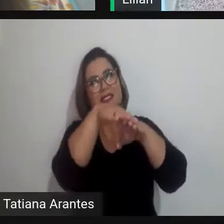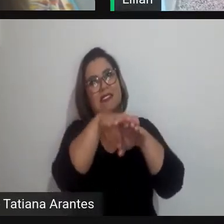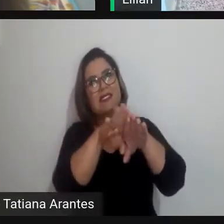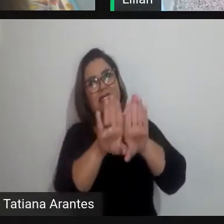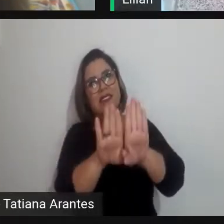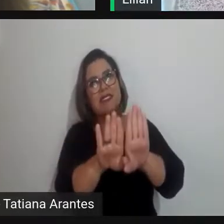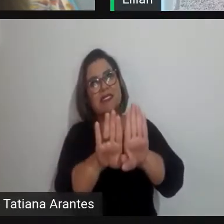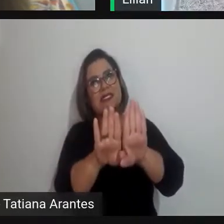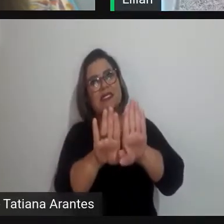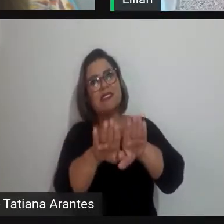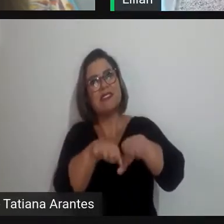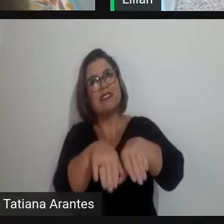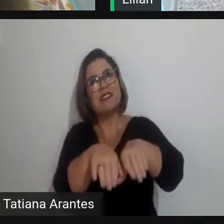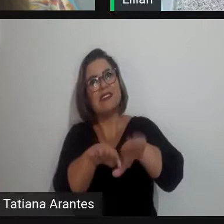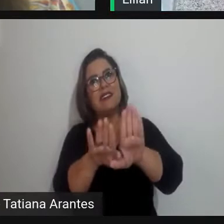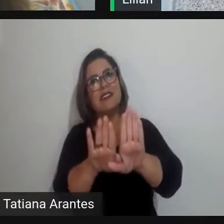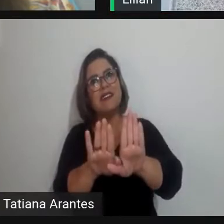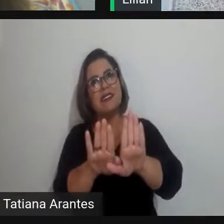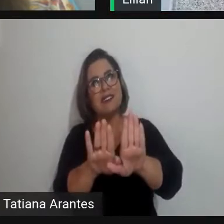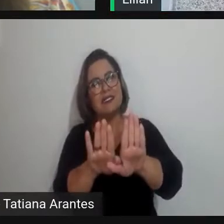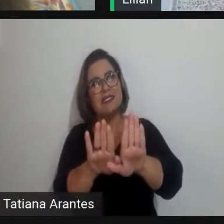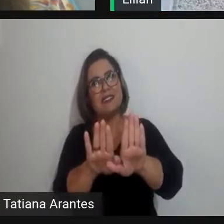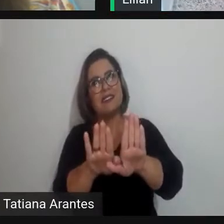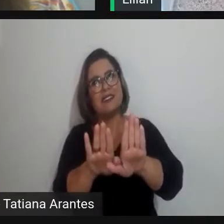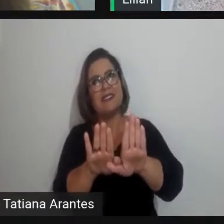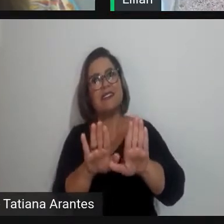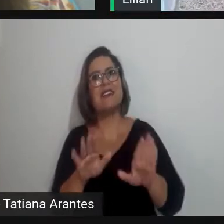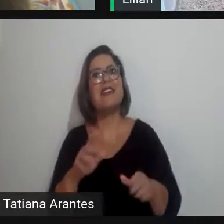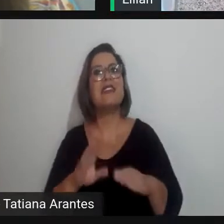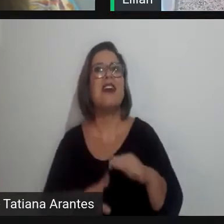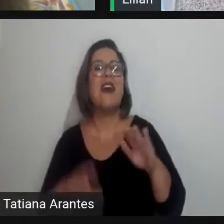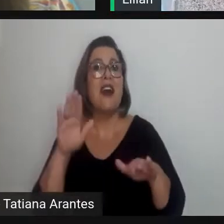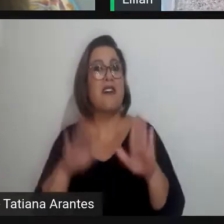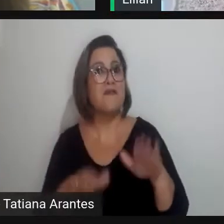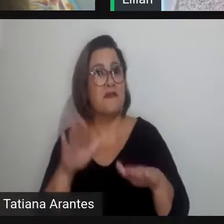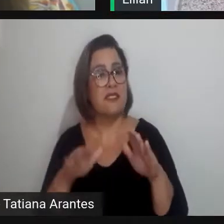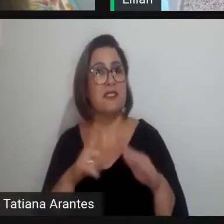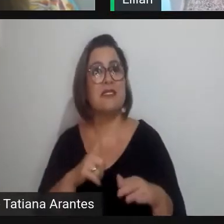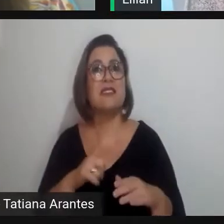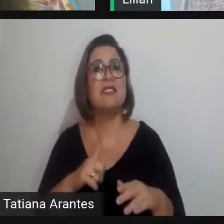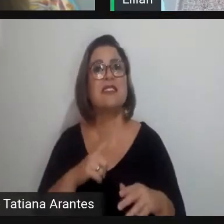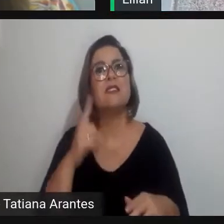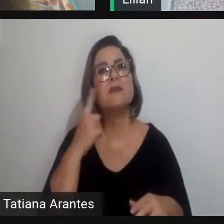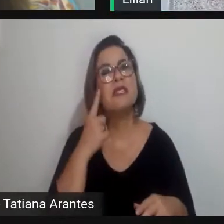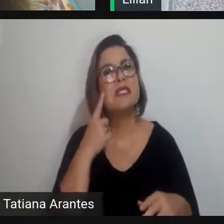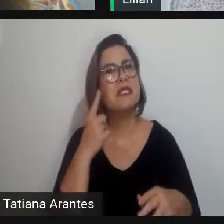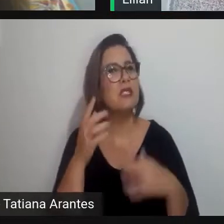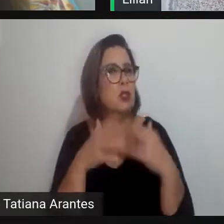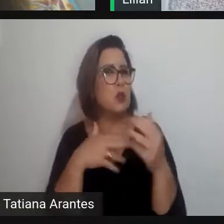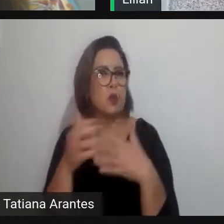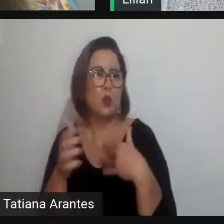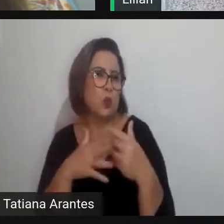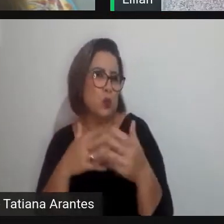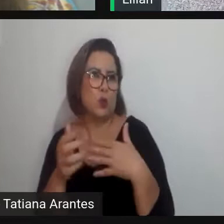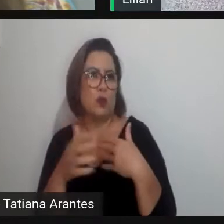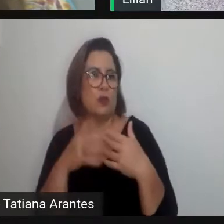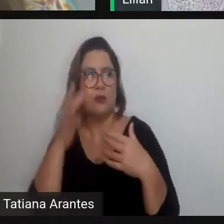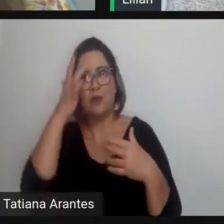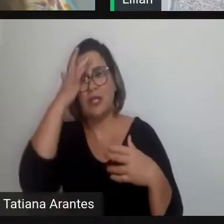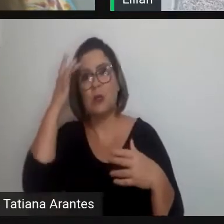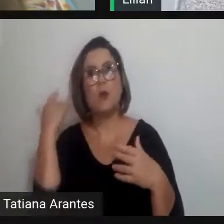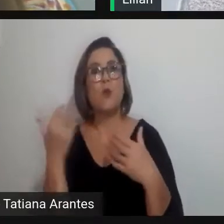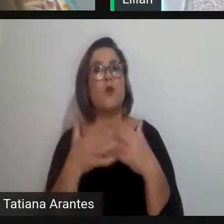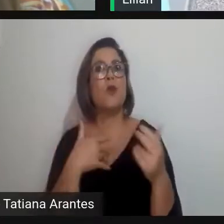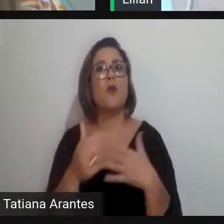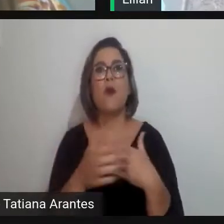mundo, né? Às vezes a gente vê empresas disponibilizando para todos os sectores, independente da